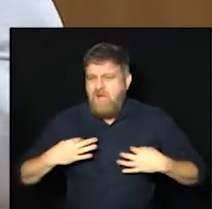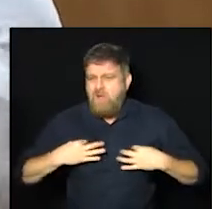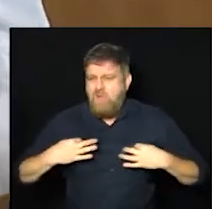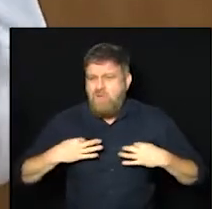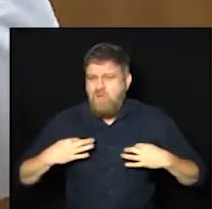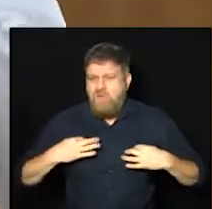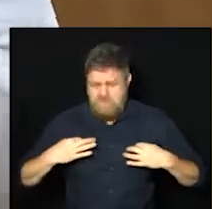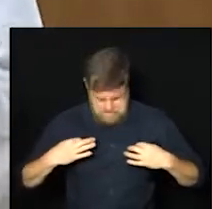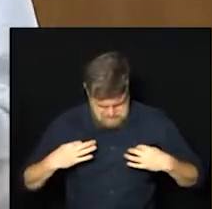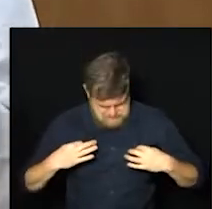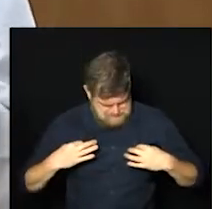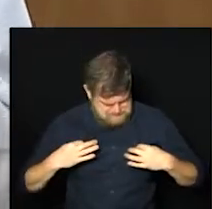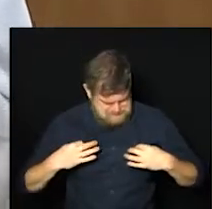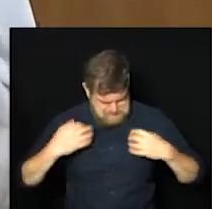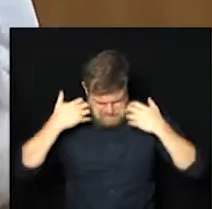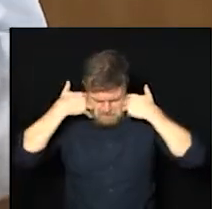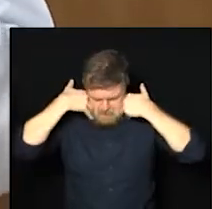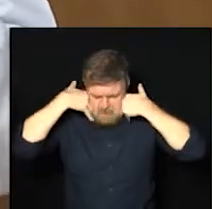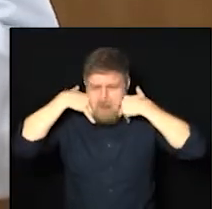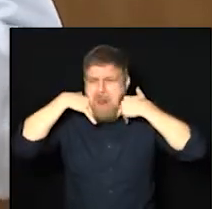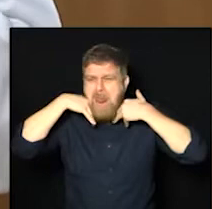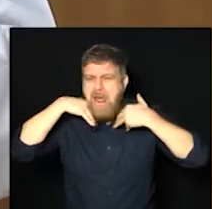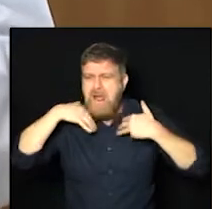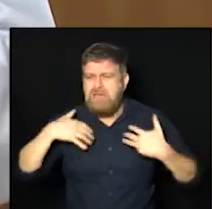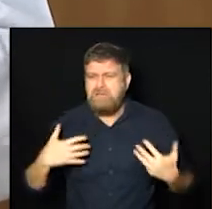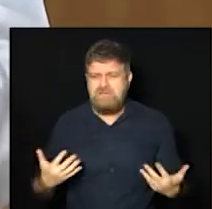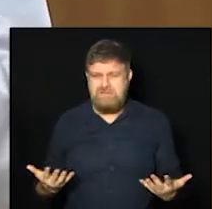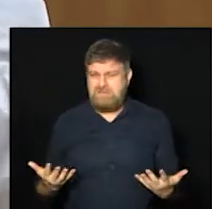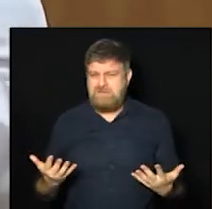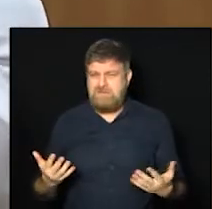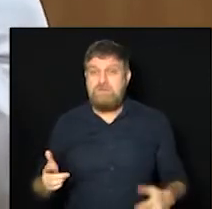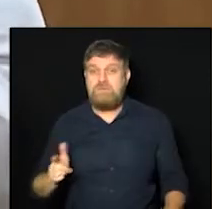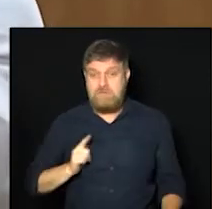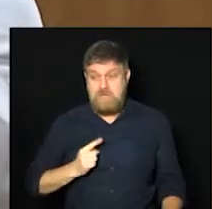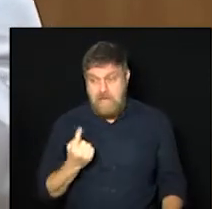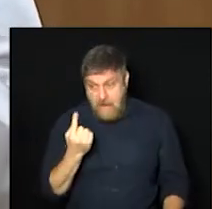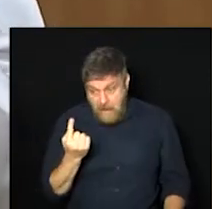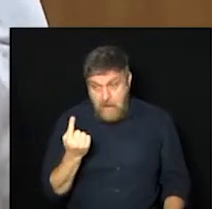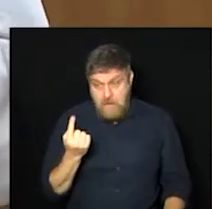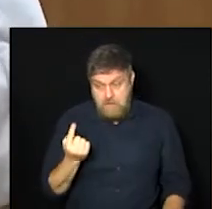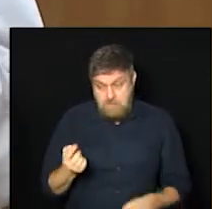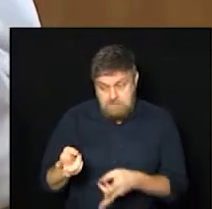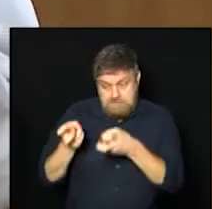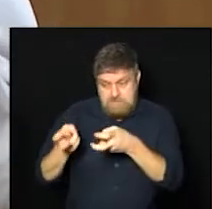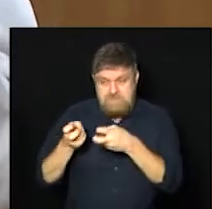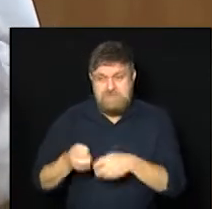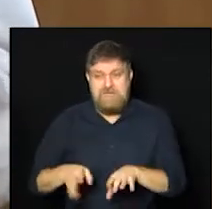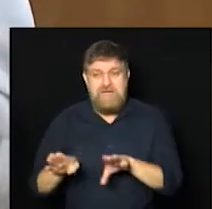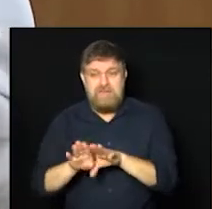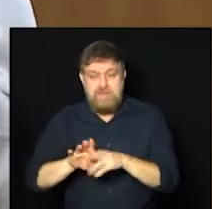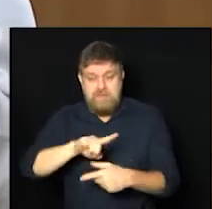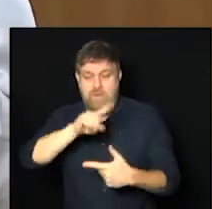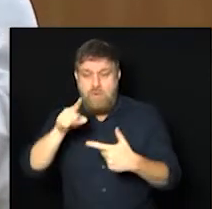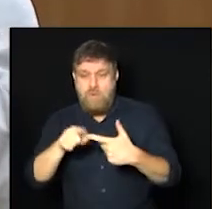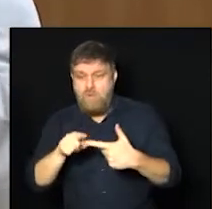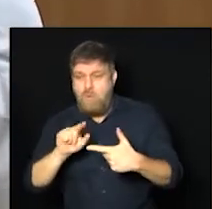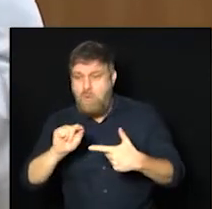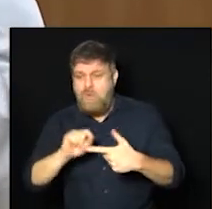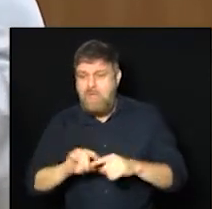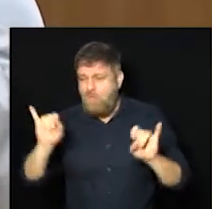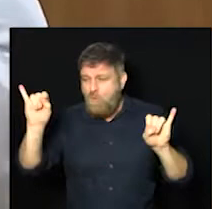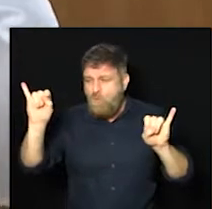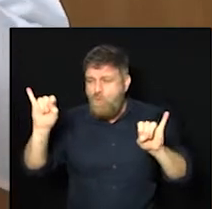o pijama, molha a camisola. Então, esse é um sintoma importante. A outro sintoma é a perda de